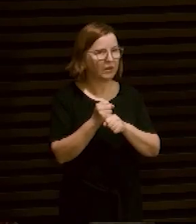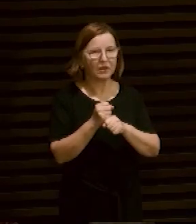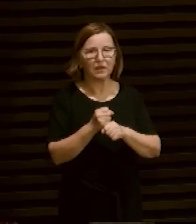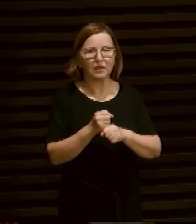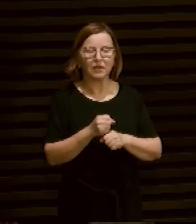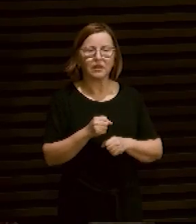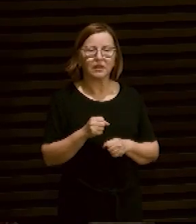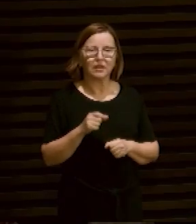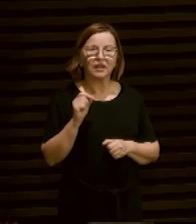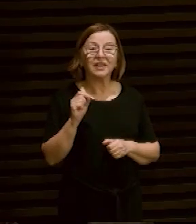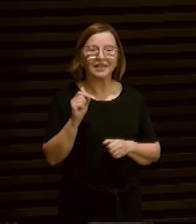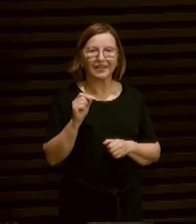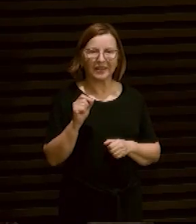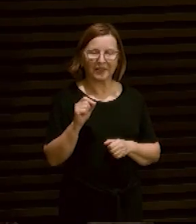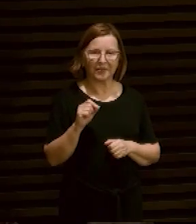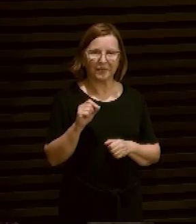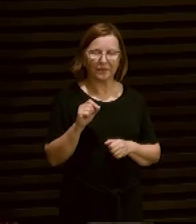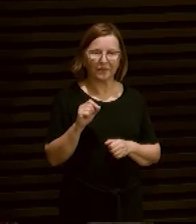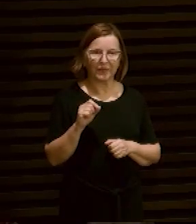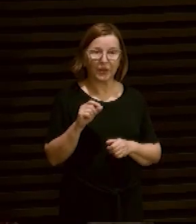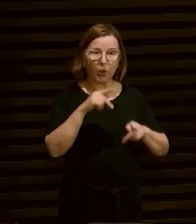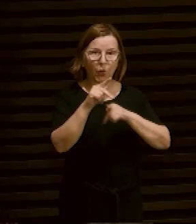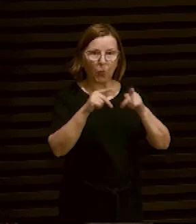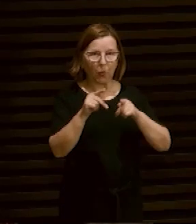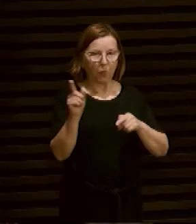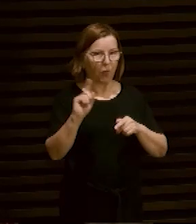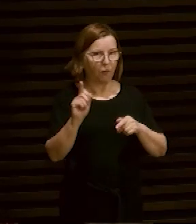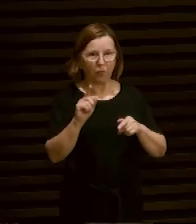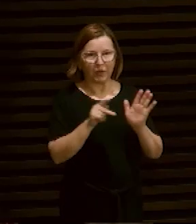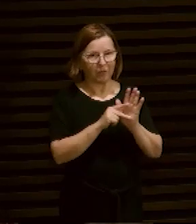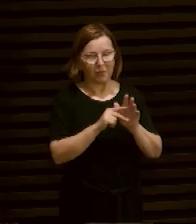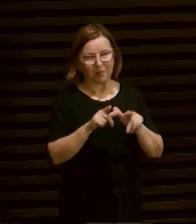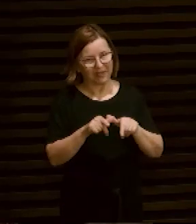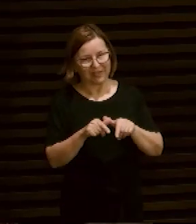tiranos e os sidônios.